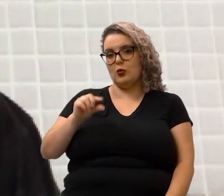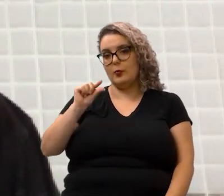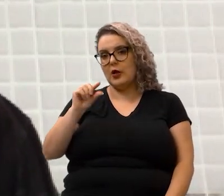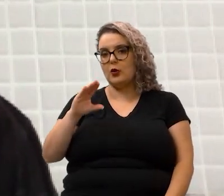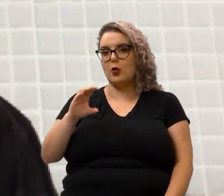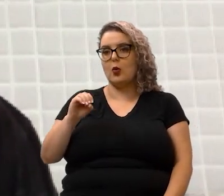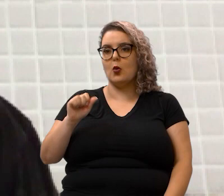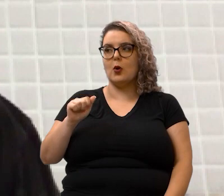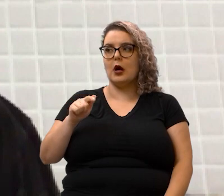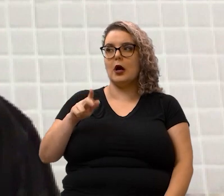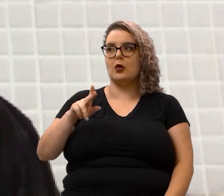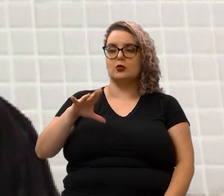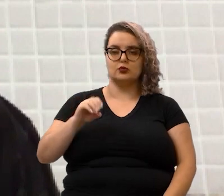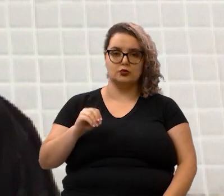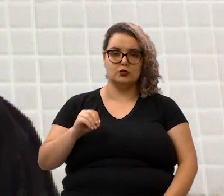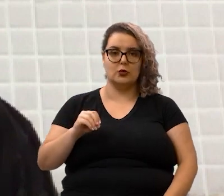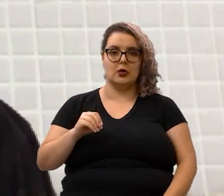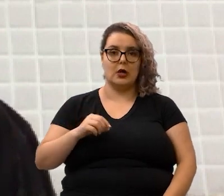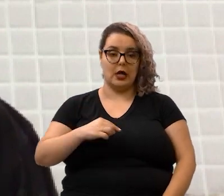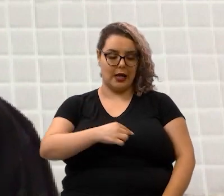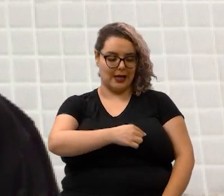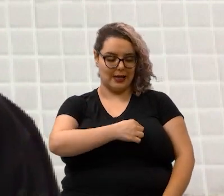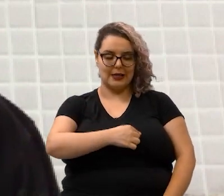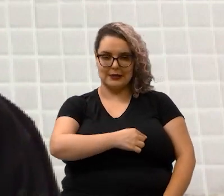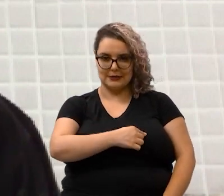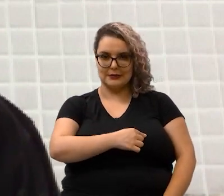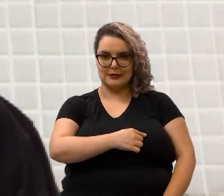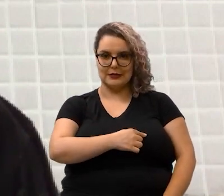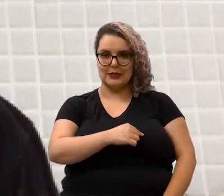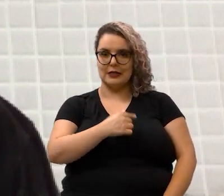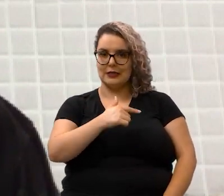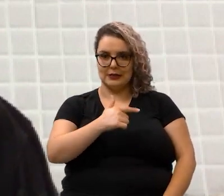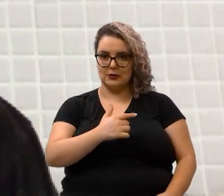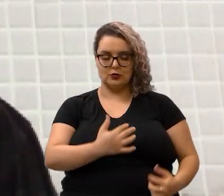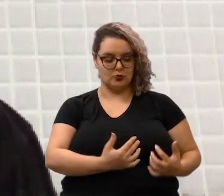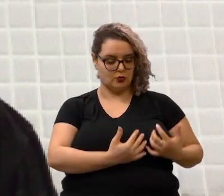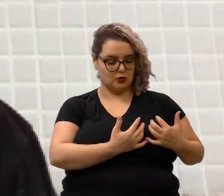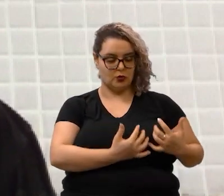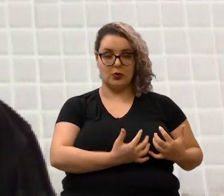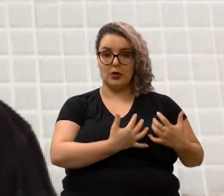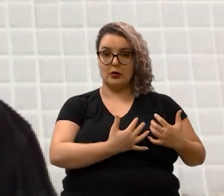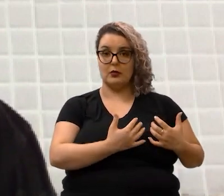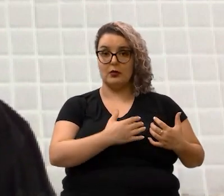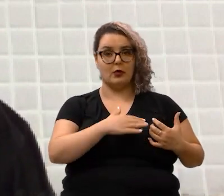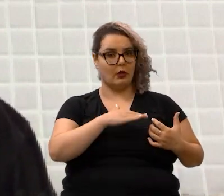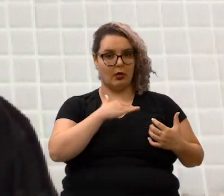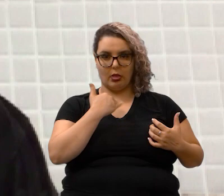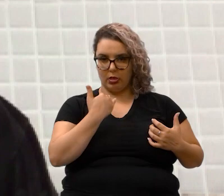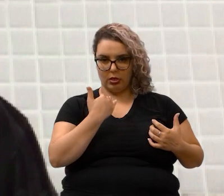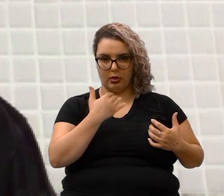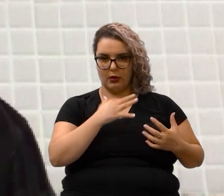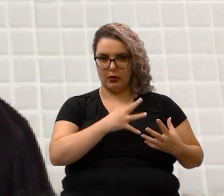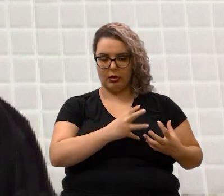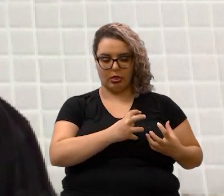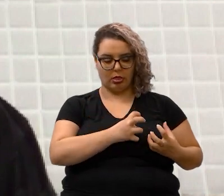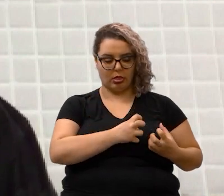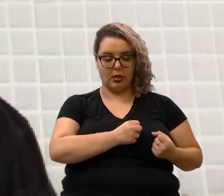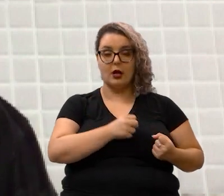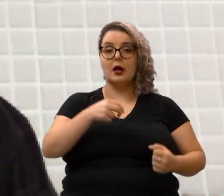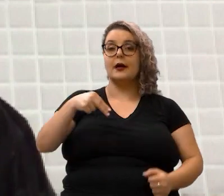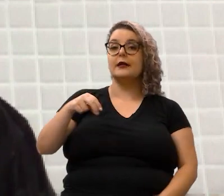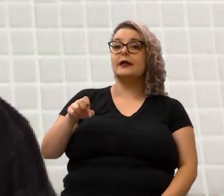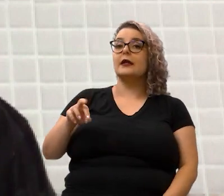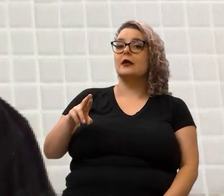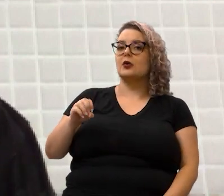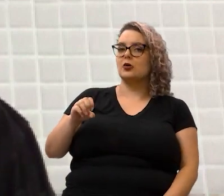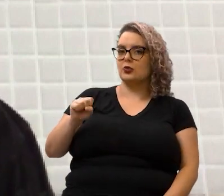coágulo, aquela parte do coração que é irrigada por essa artéria morre e ela sofre uma